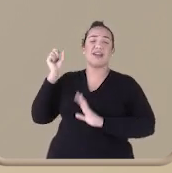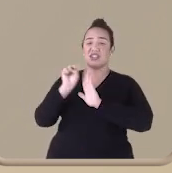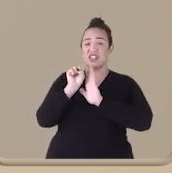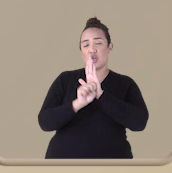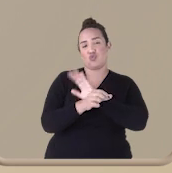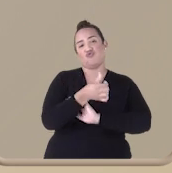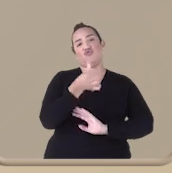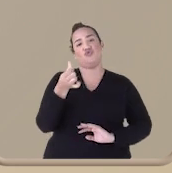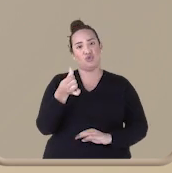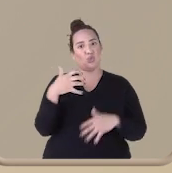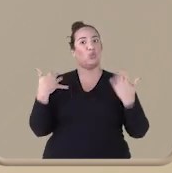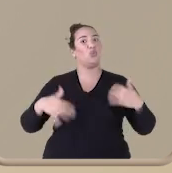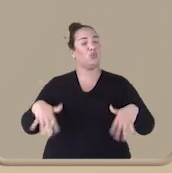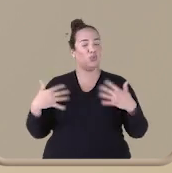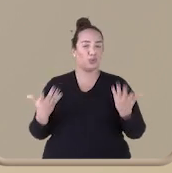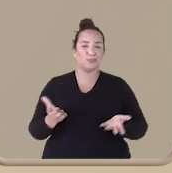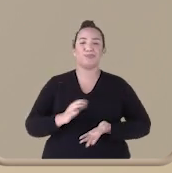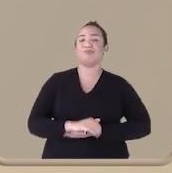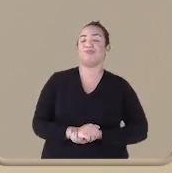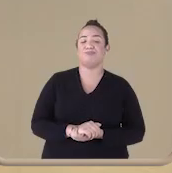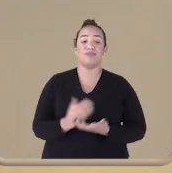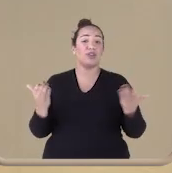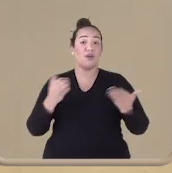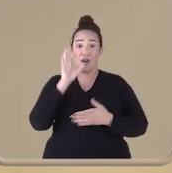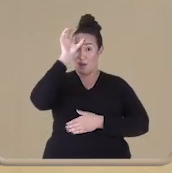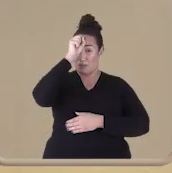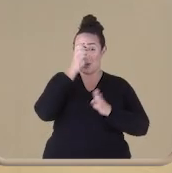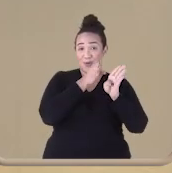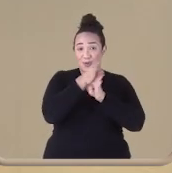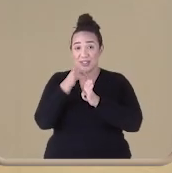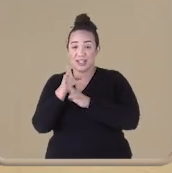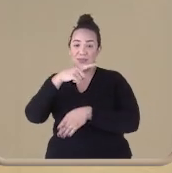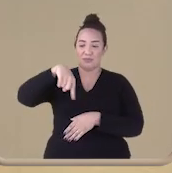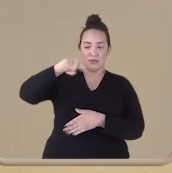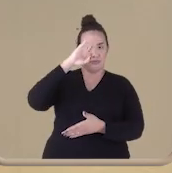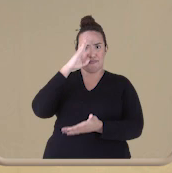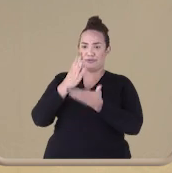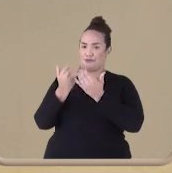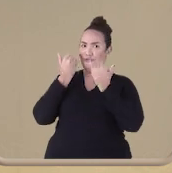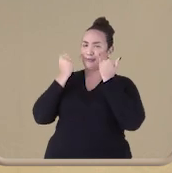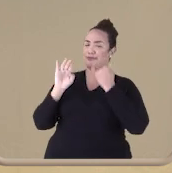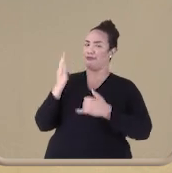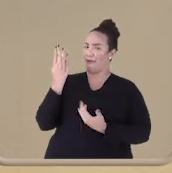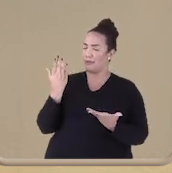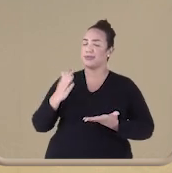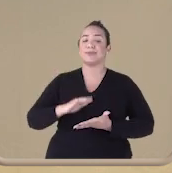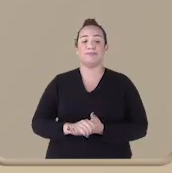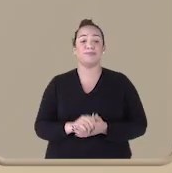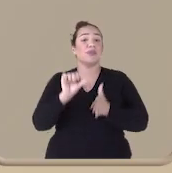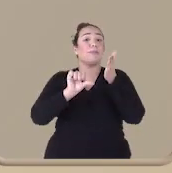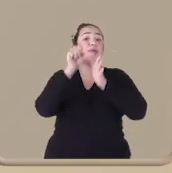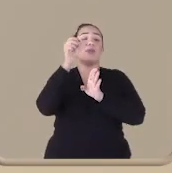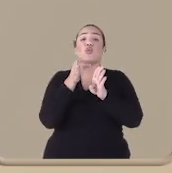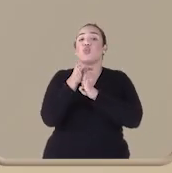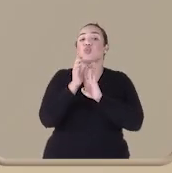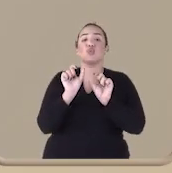do século VI. Muito antiga, não é mesmo? Vamos aprender dicas para não acreditar nessas notícias falsas? E